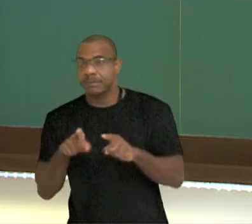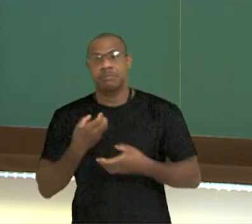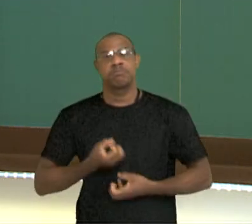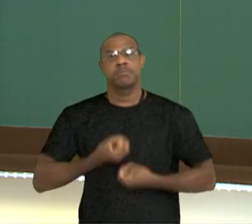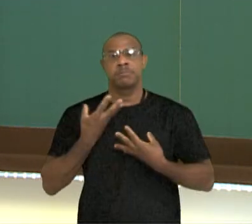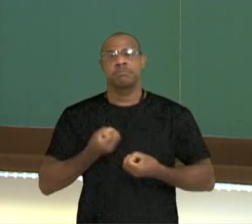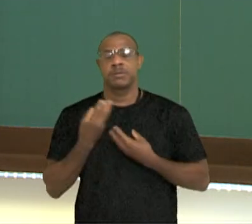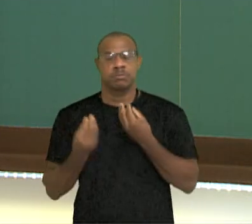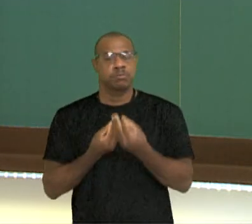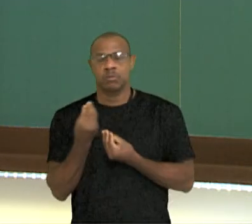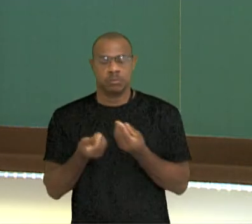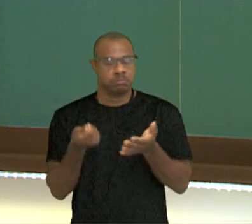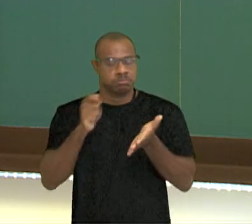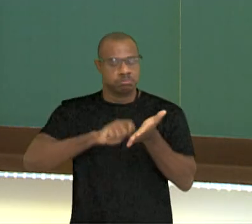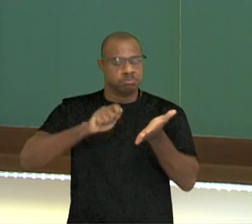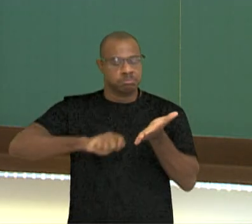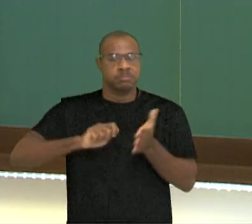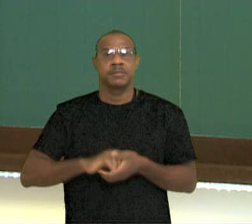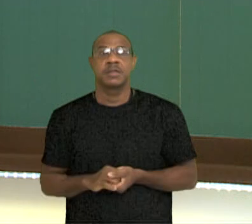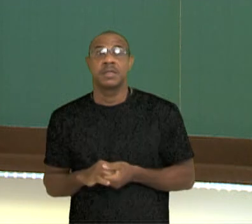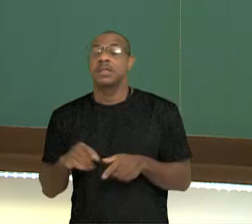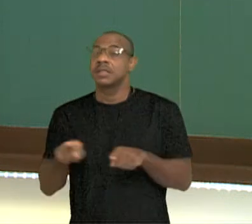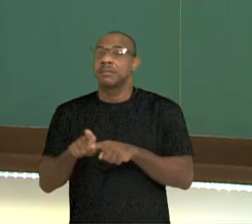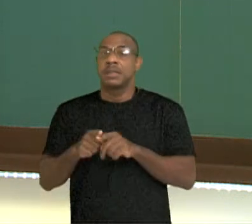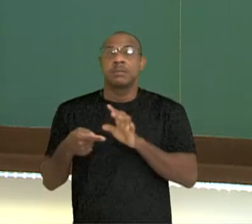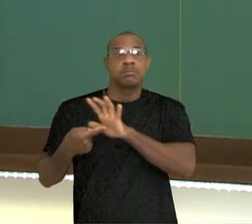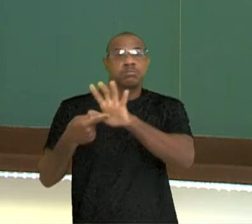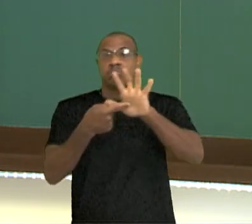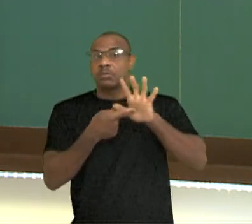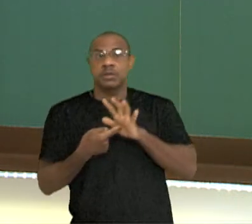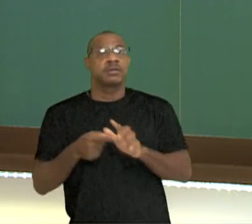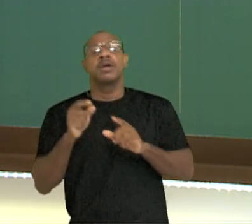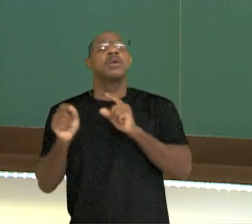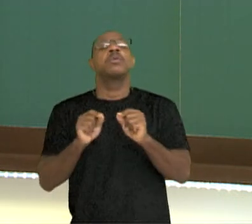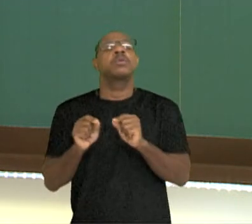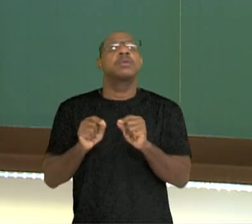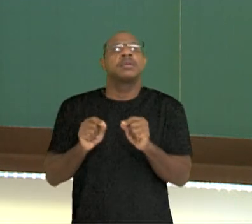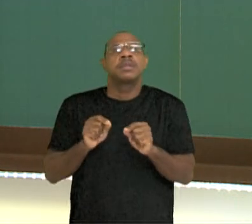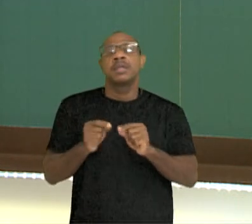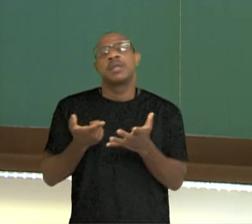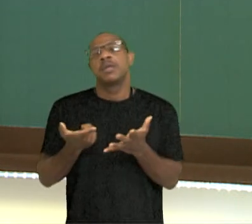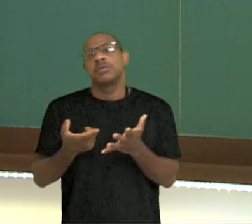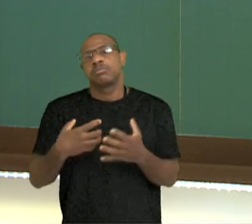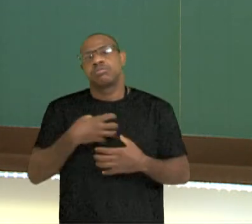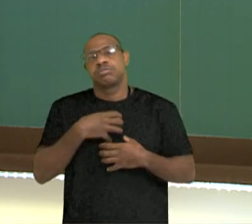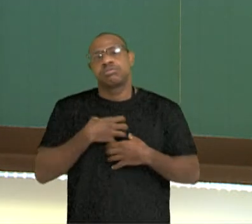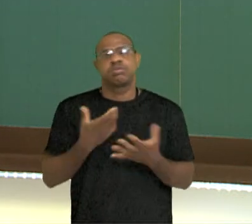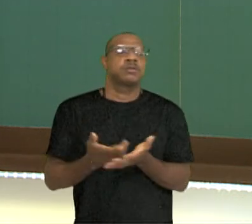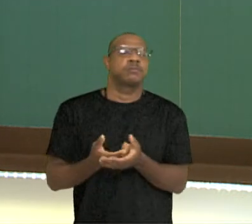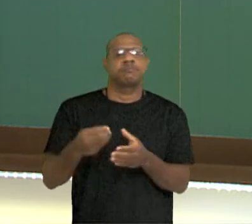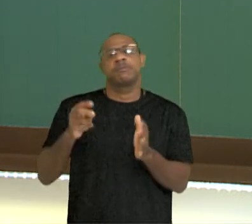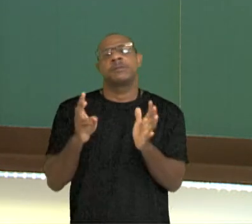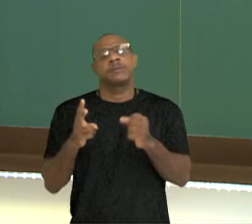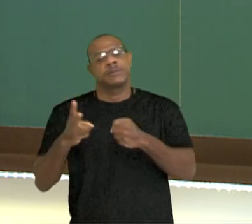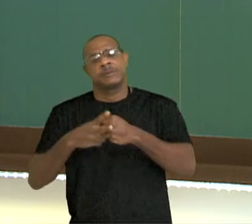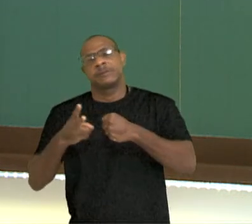expressões. Identificar os efeitos de sentido dos modos e tempos verbais em uso no texto.